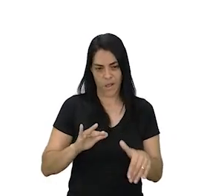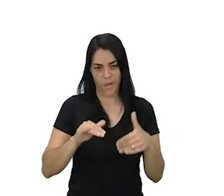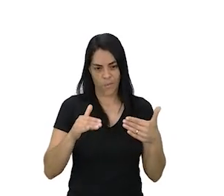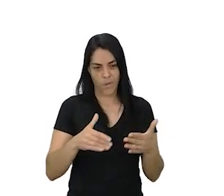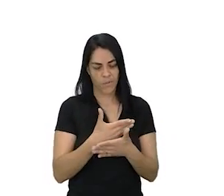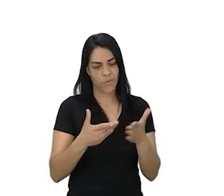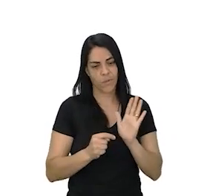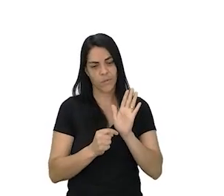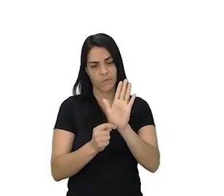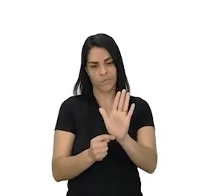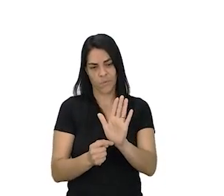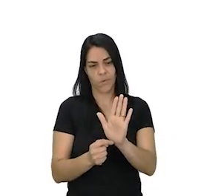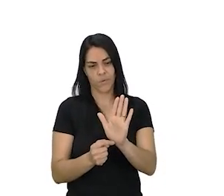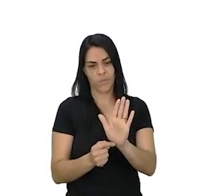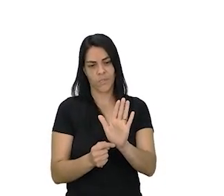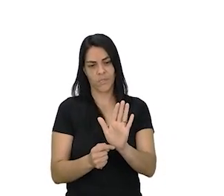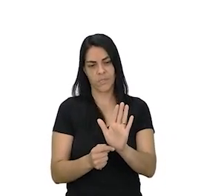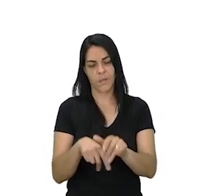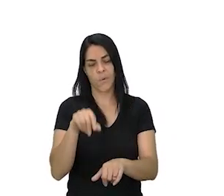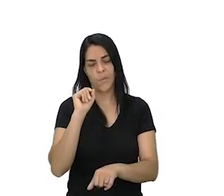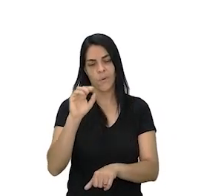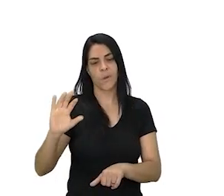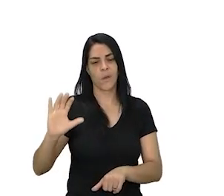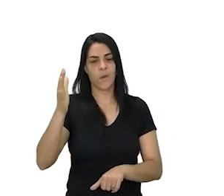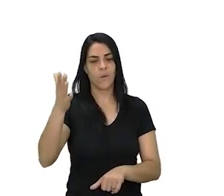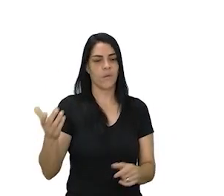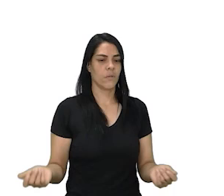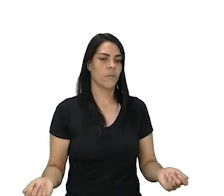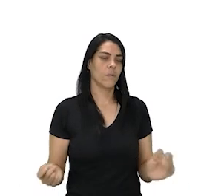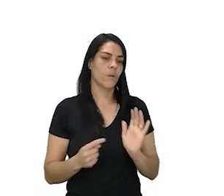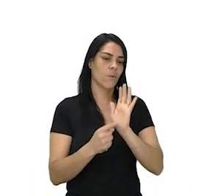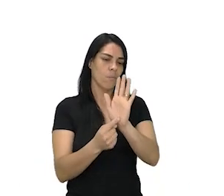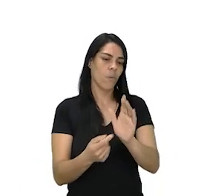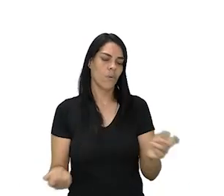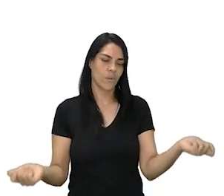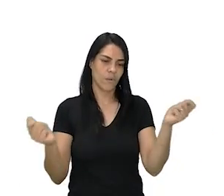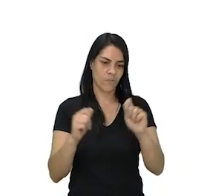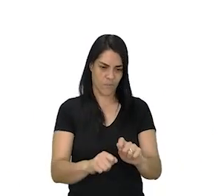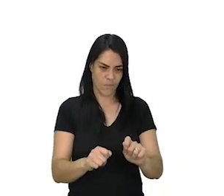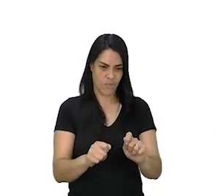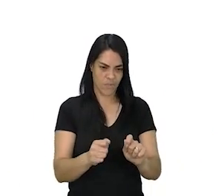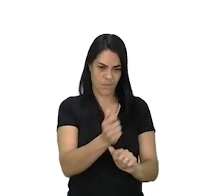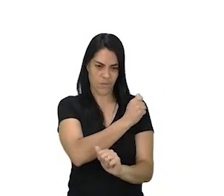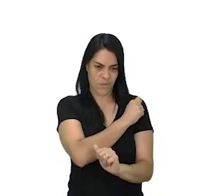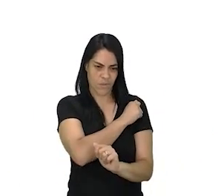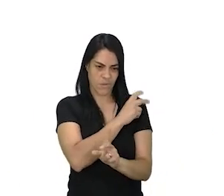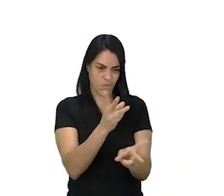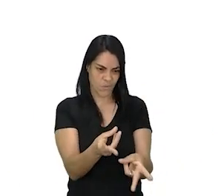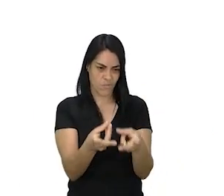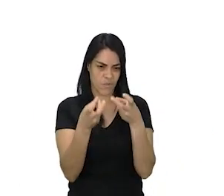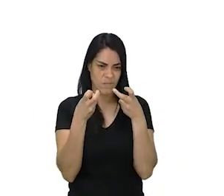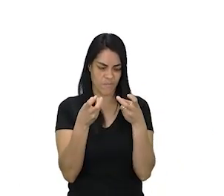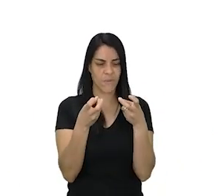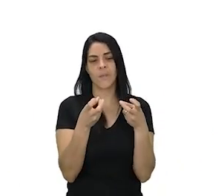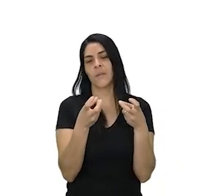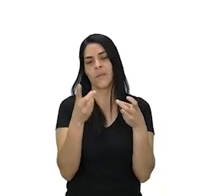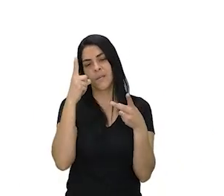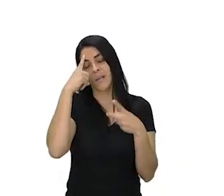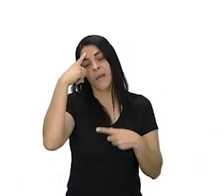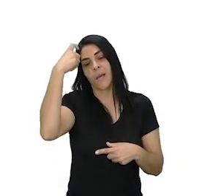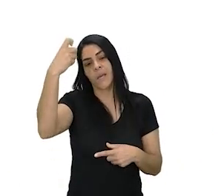traz isso, a gente traz a possibilidade dos alunos perceberem que aquela ideia inicial que a gente tinha